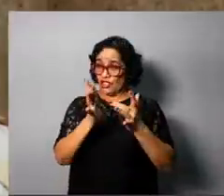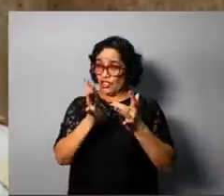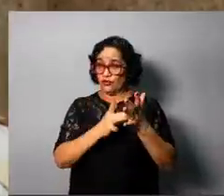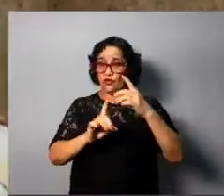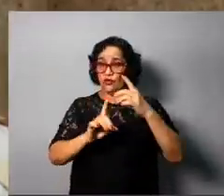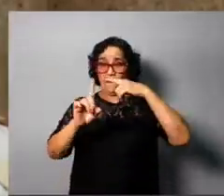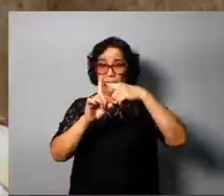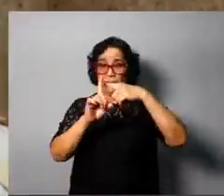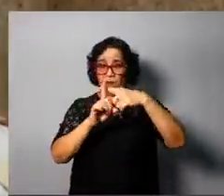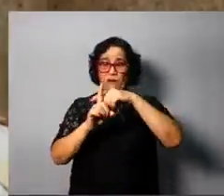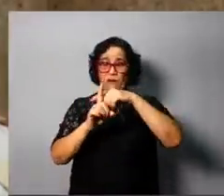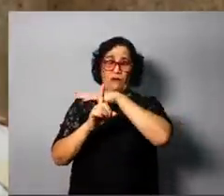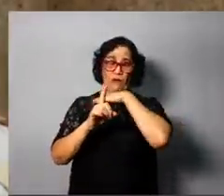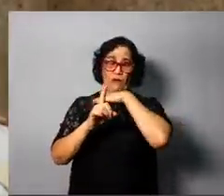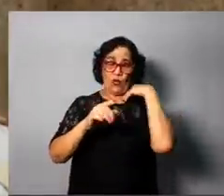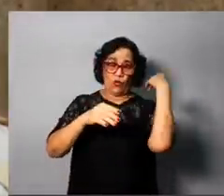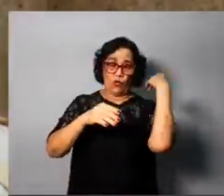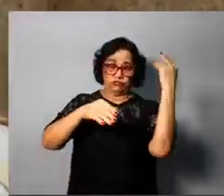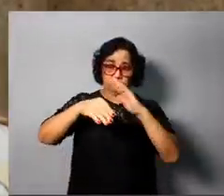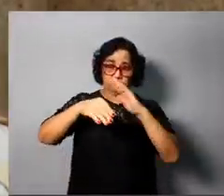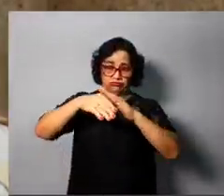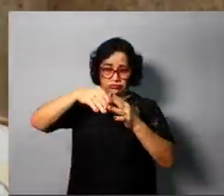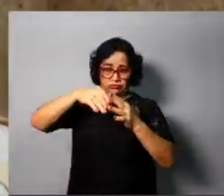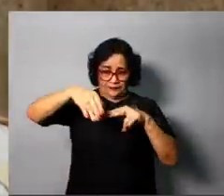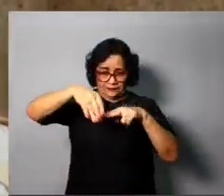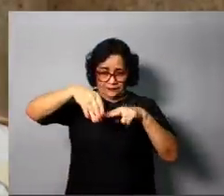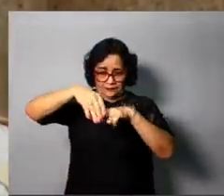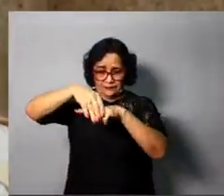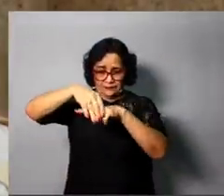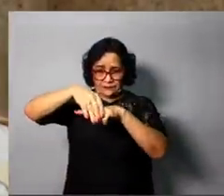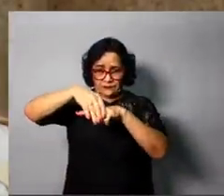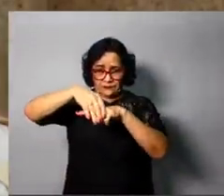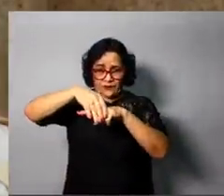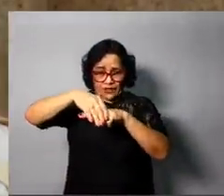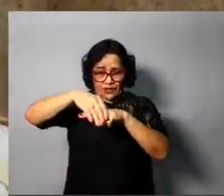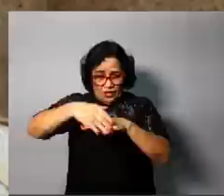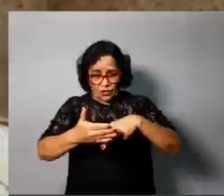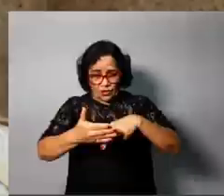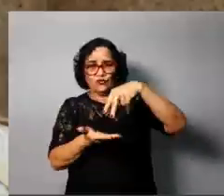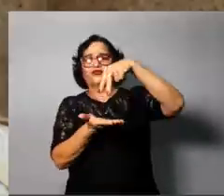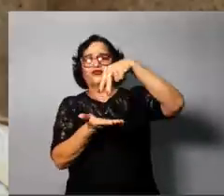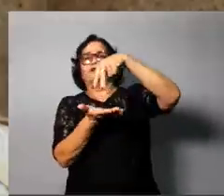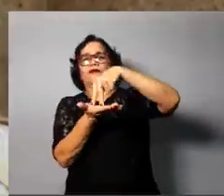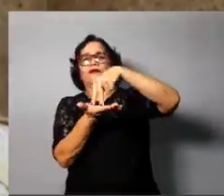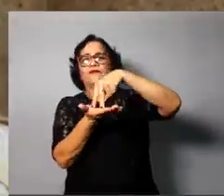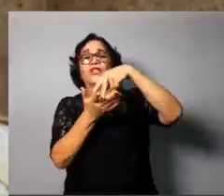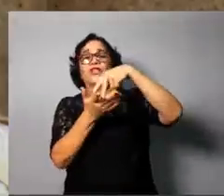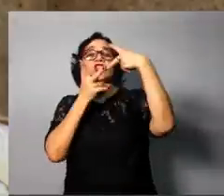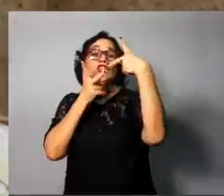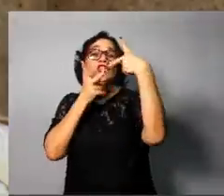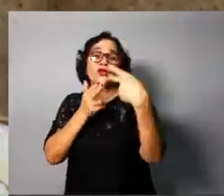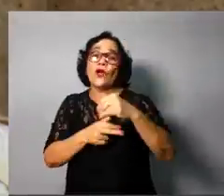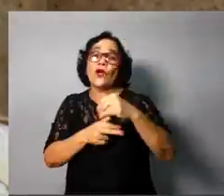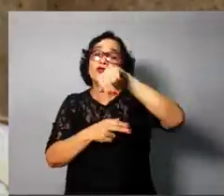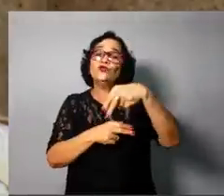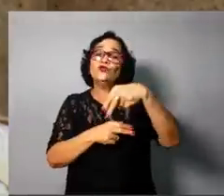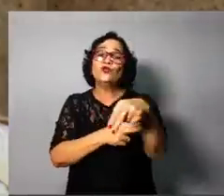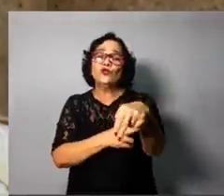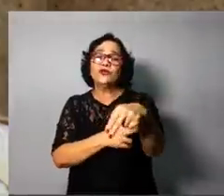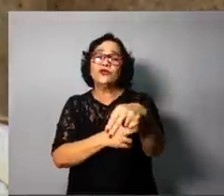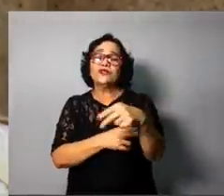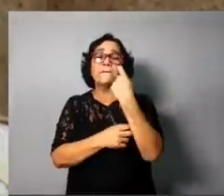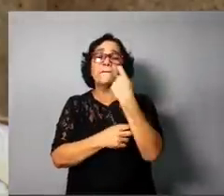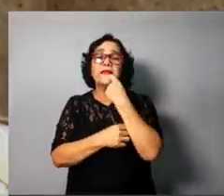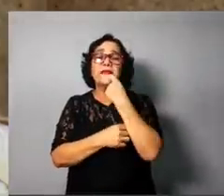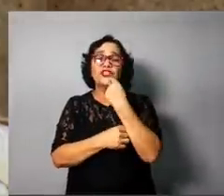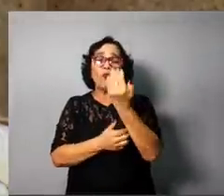sepultado e ressuscitar, como Jonas foi engolido pelo peixe e 3 dias depois